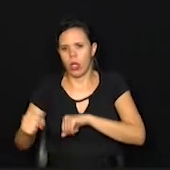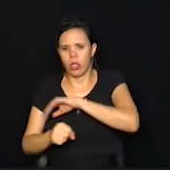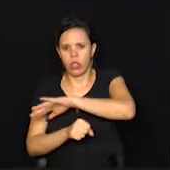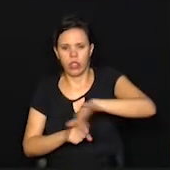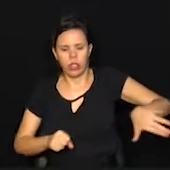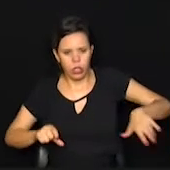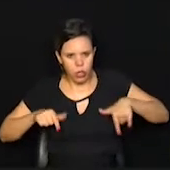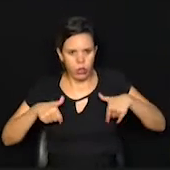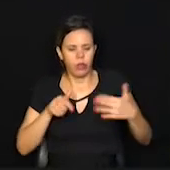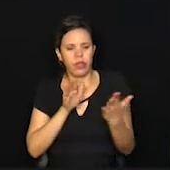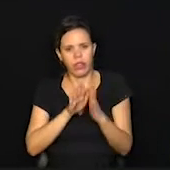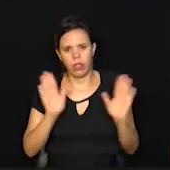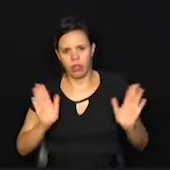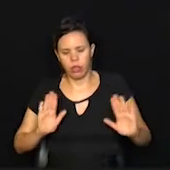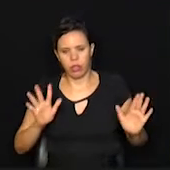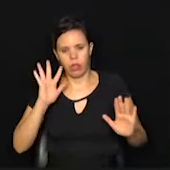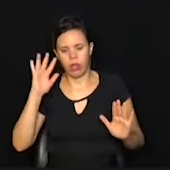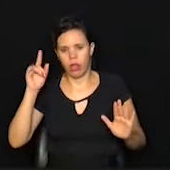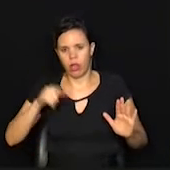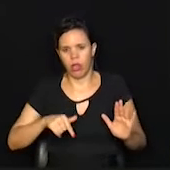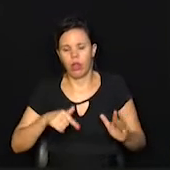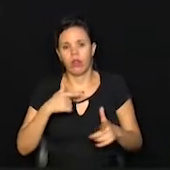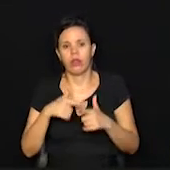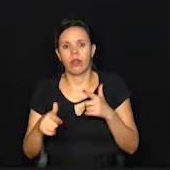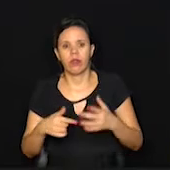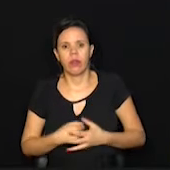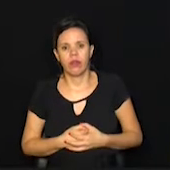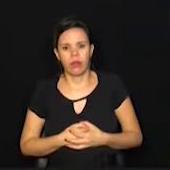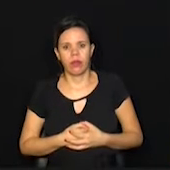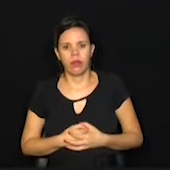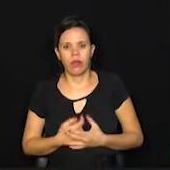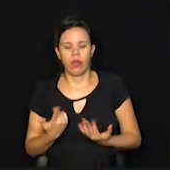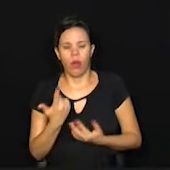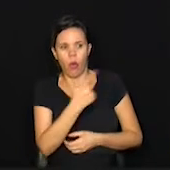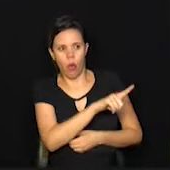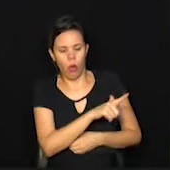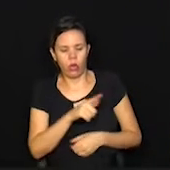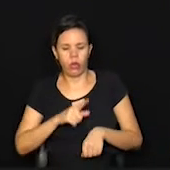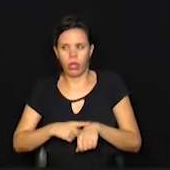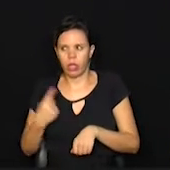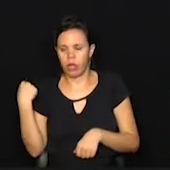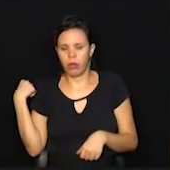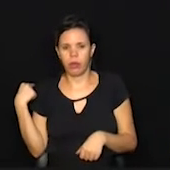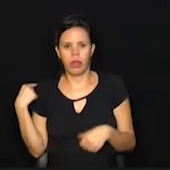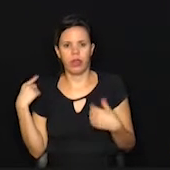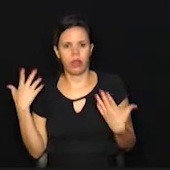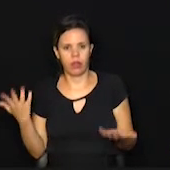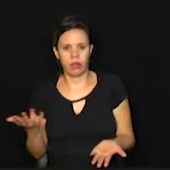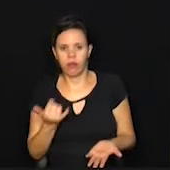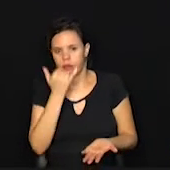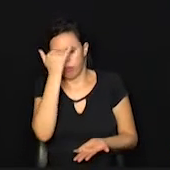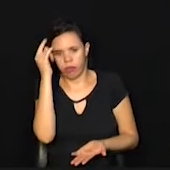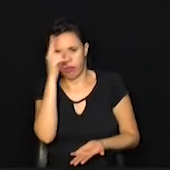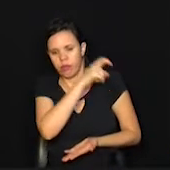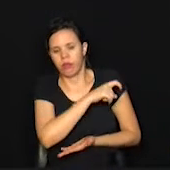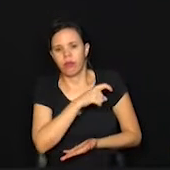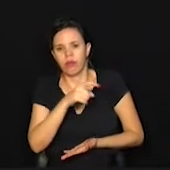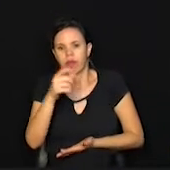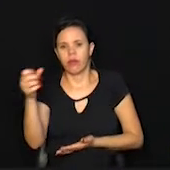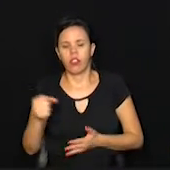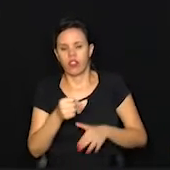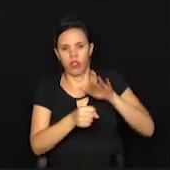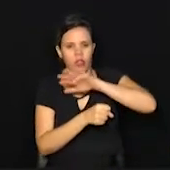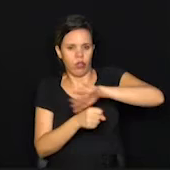resultado é que eles foram é então é esse episódio assim como outros daquele momento é que é o trágico Zé o